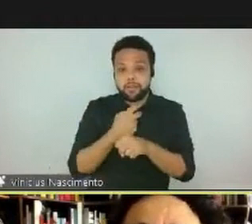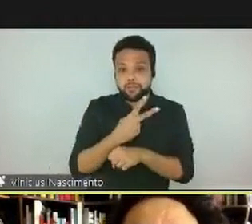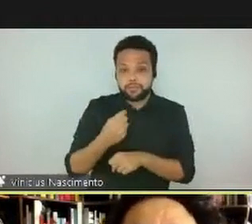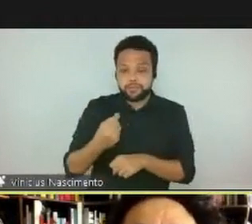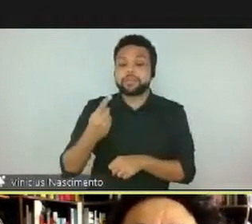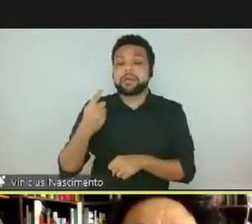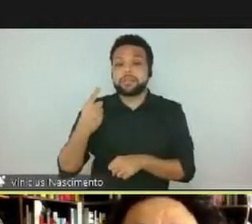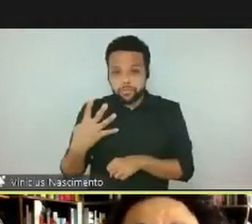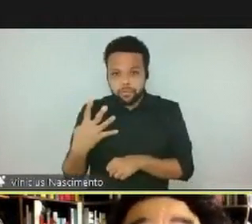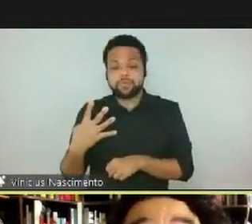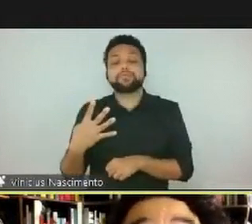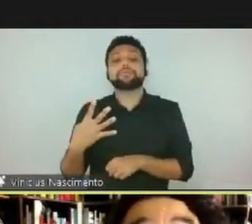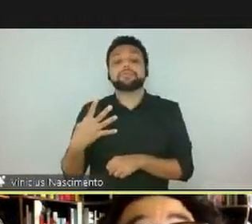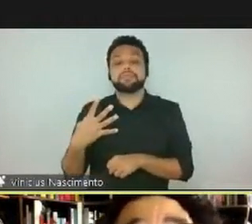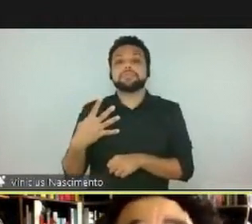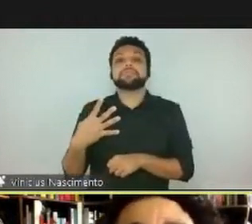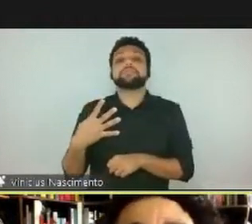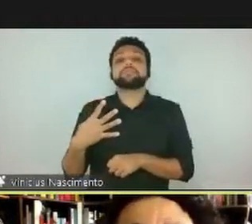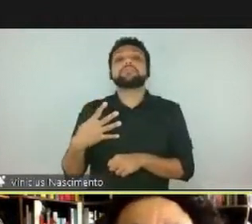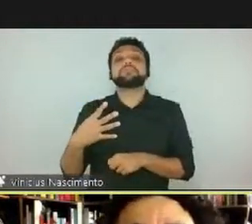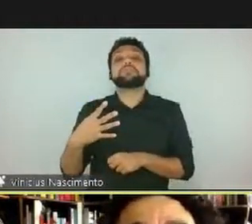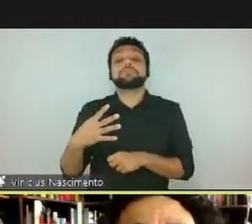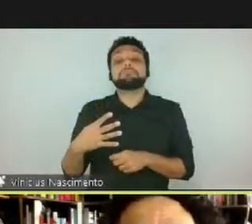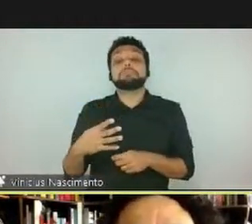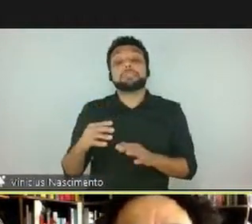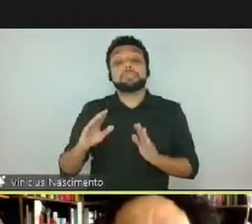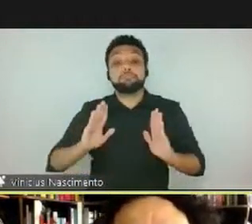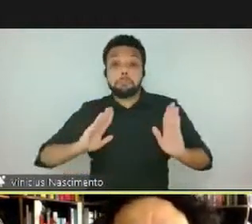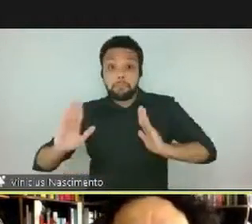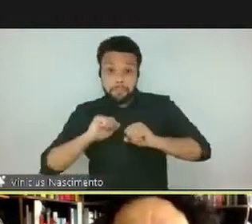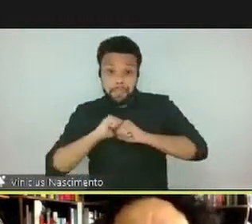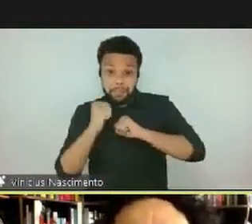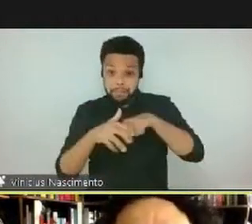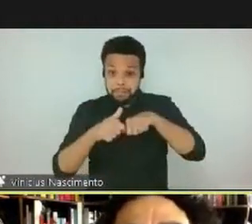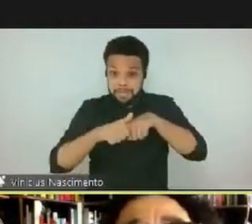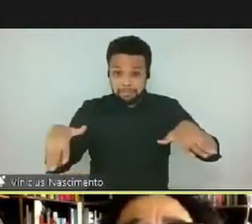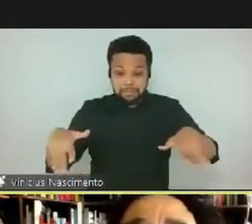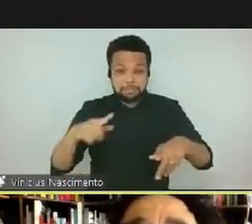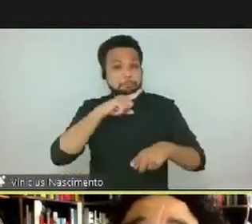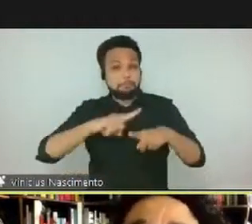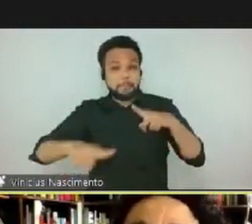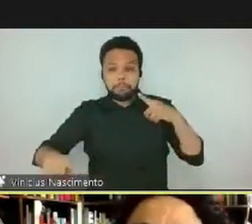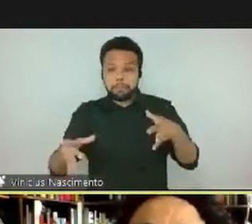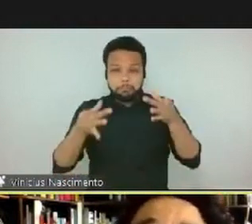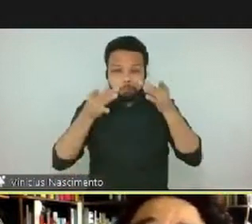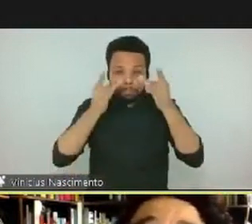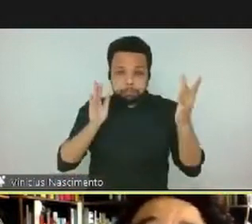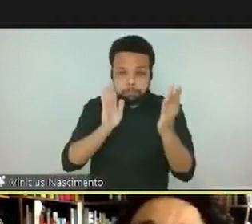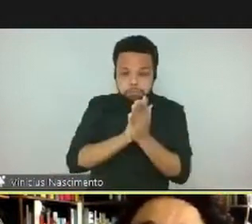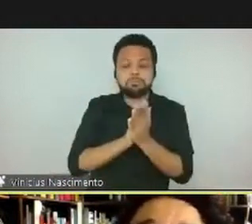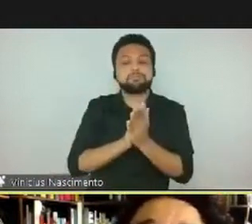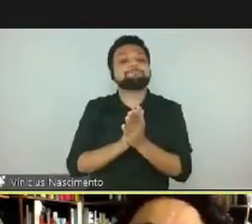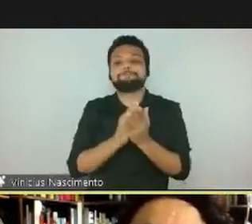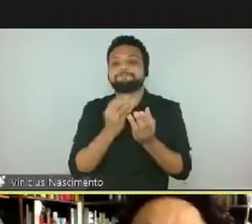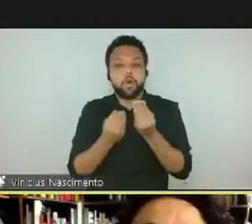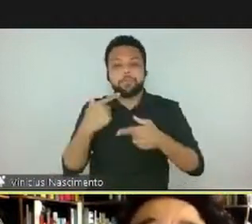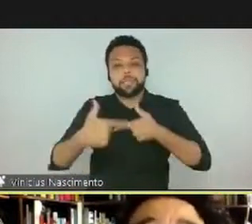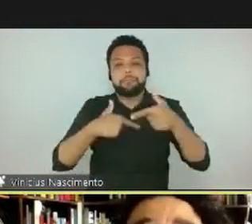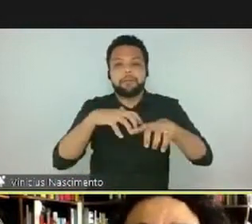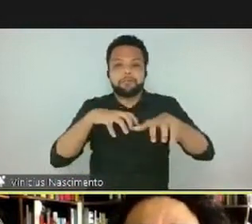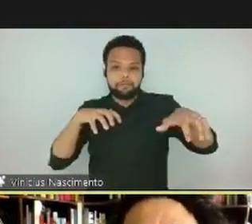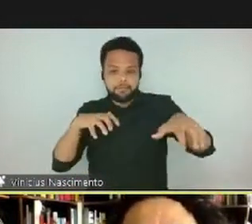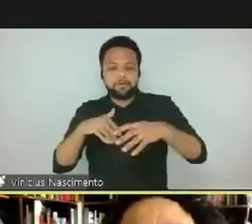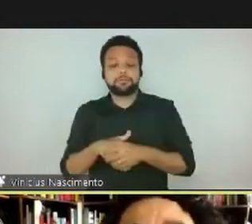seguimos em formato remoto durante a pandemia. E, como formato remoto, hoje nós atuamos